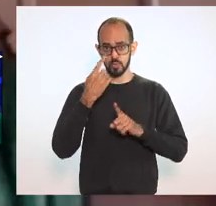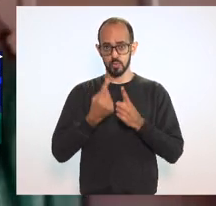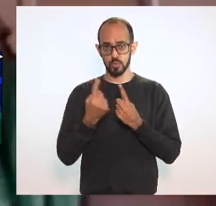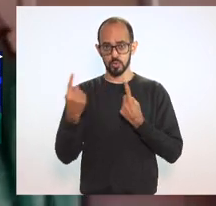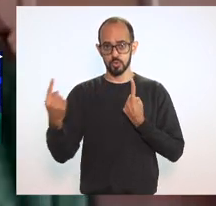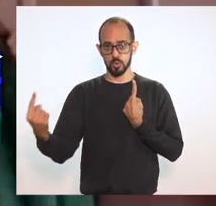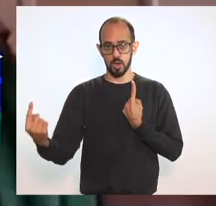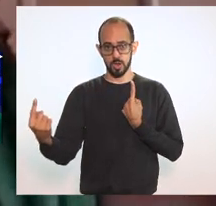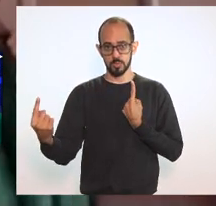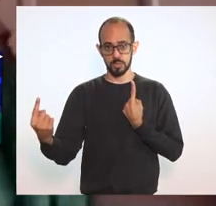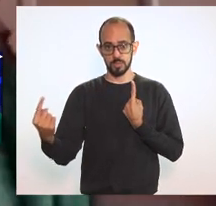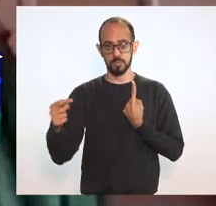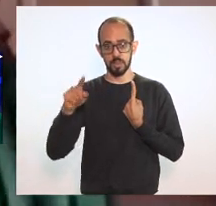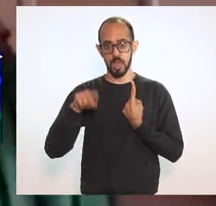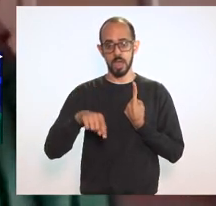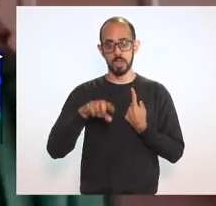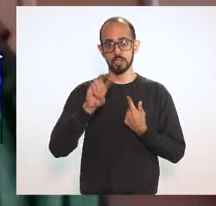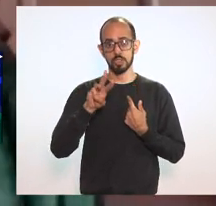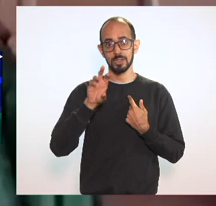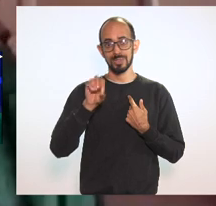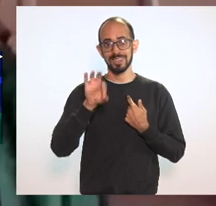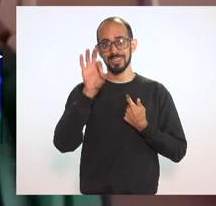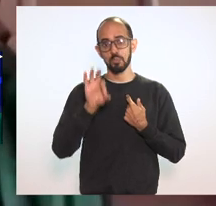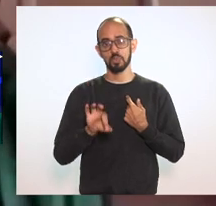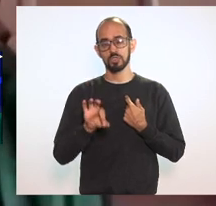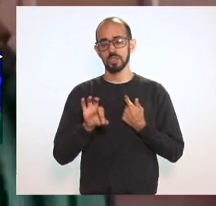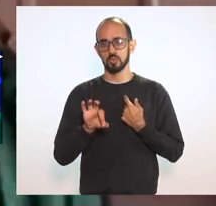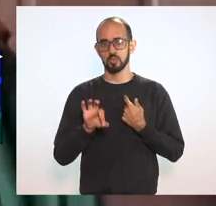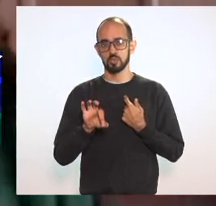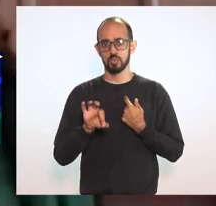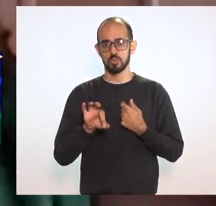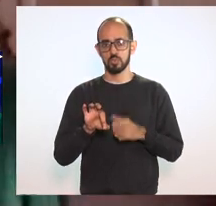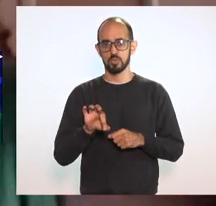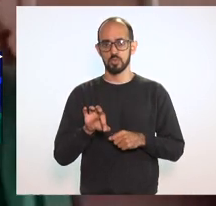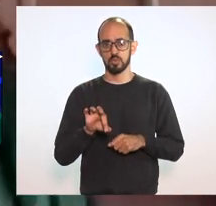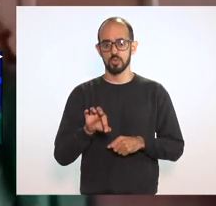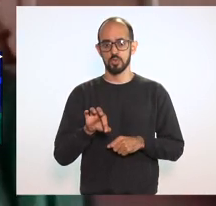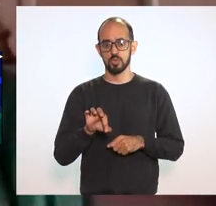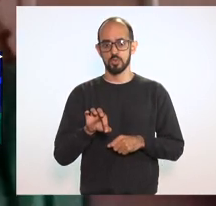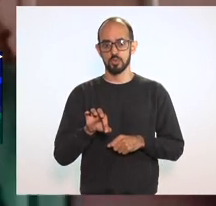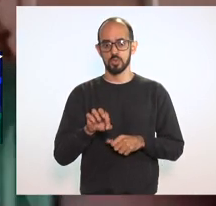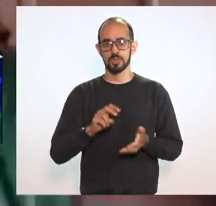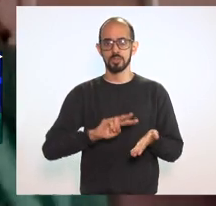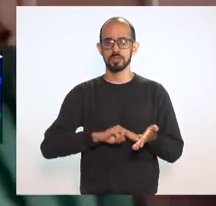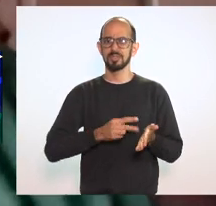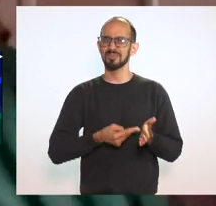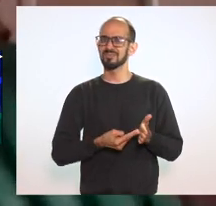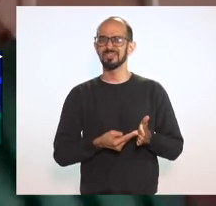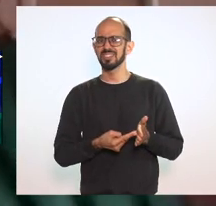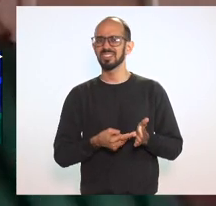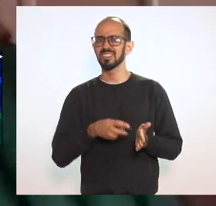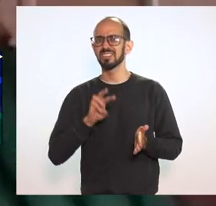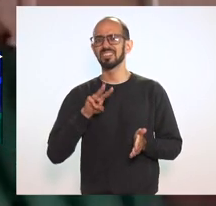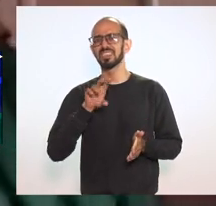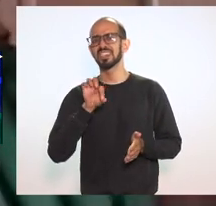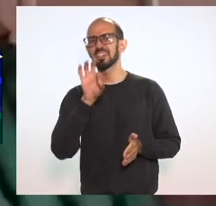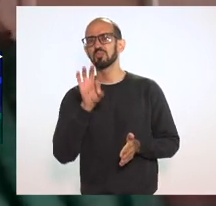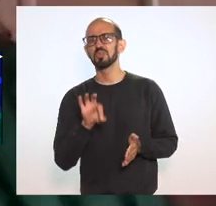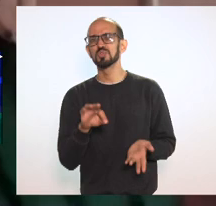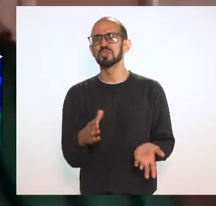era de trinta por cento ou seja trinta por cento a gente tem um